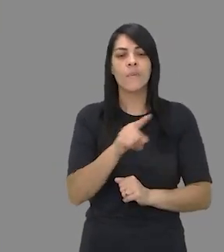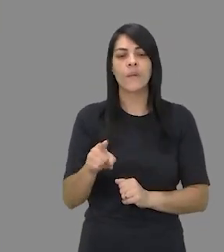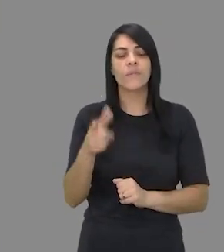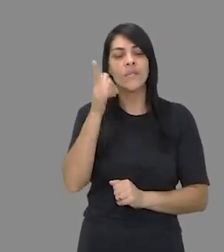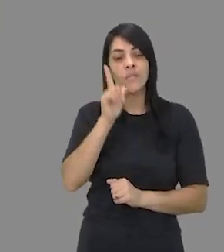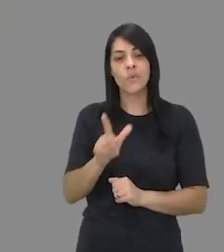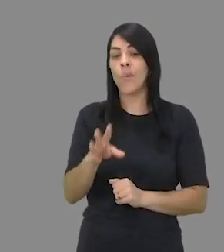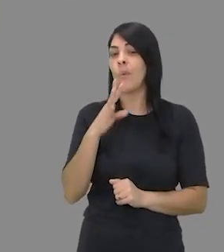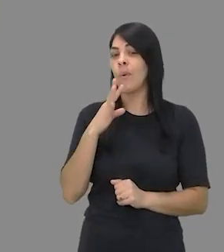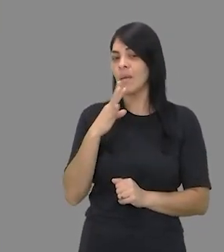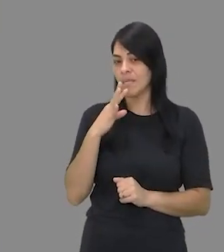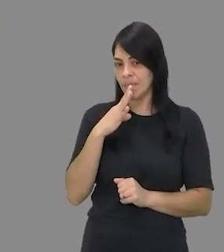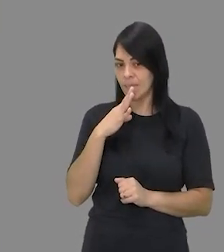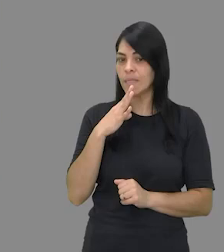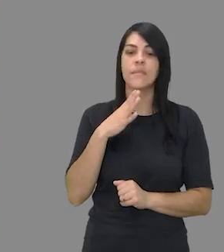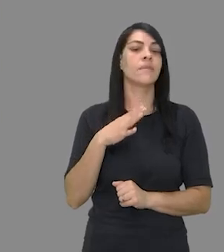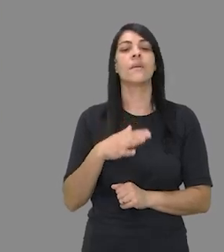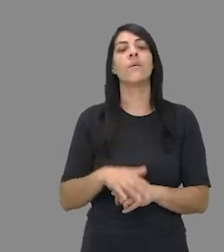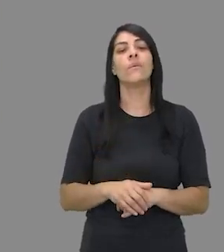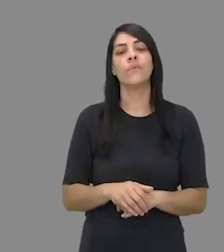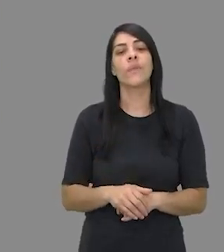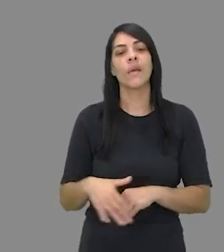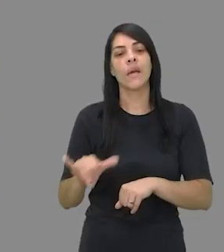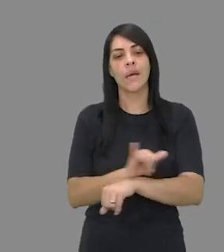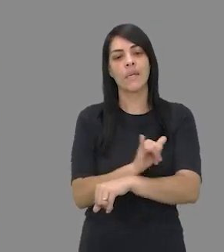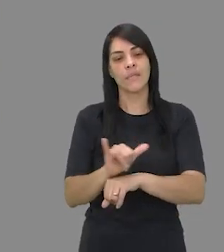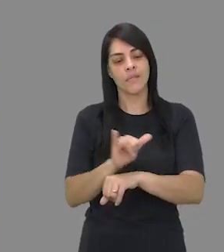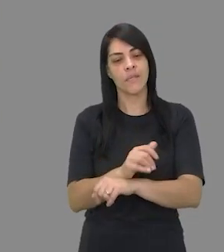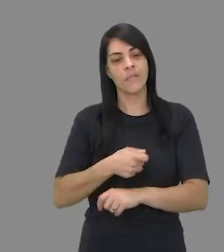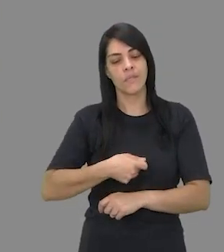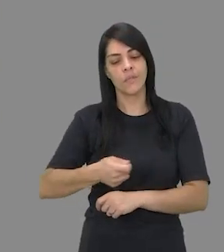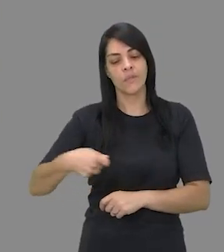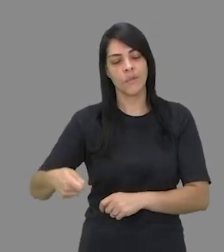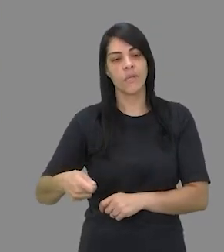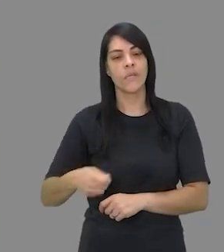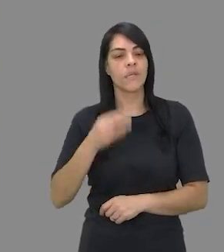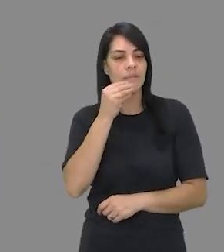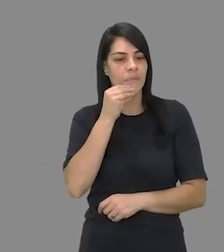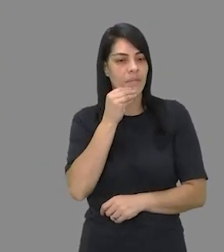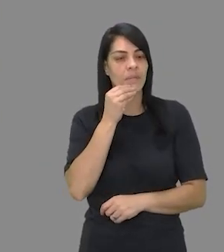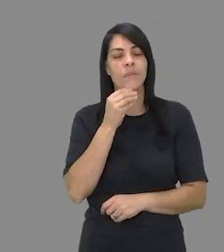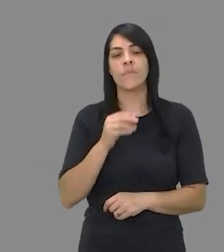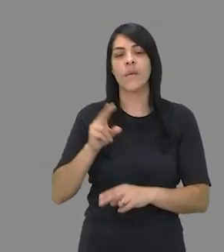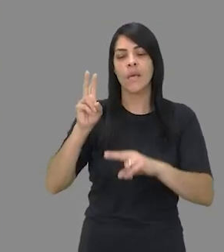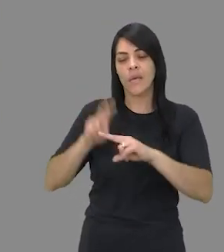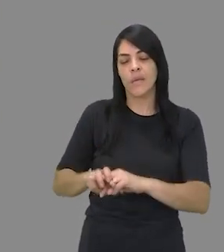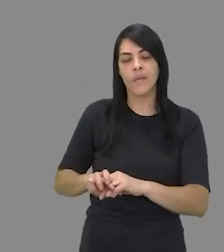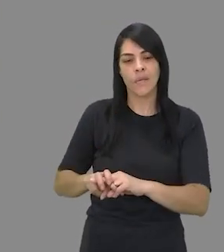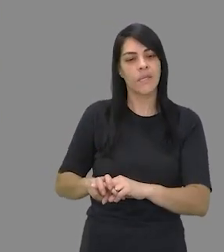vocês conheçam a modalidade e experimentem. Façam as adaptações, joguem em cadeiras,